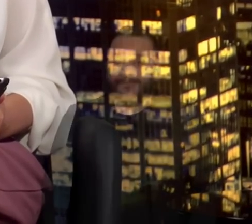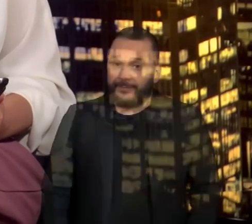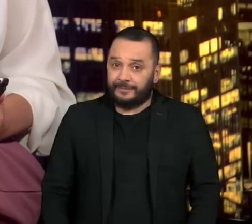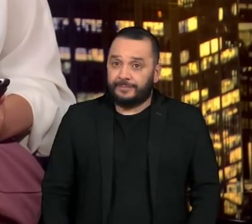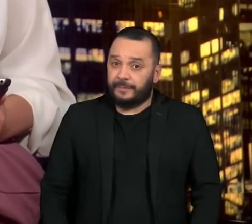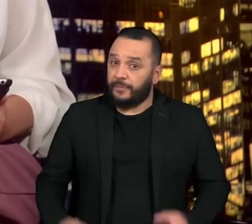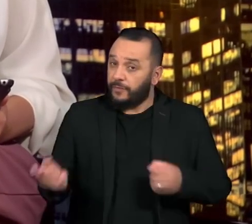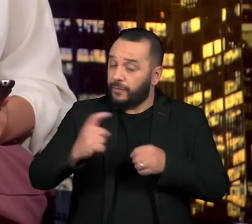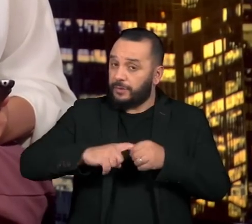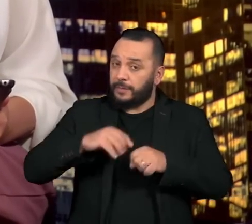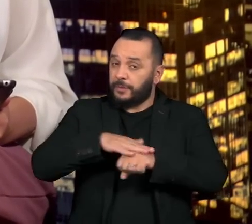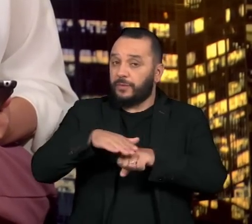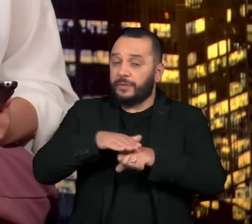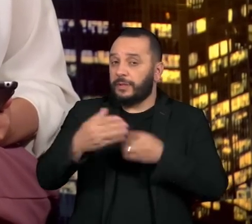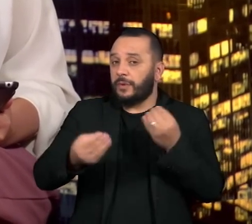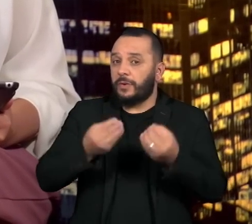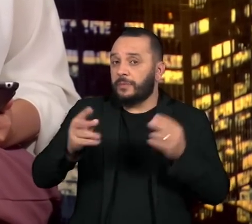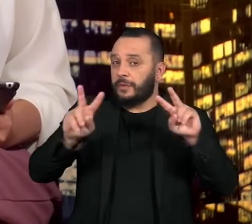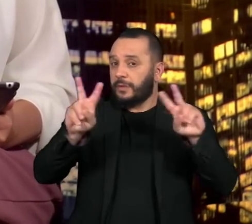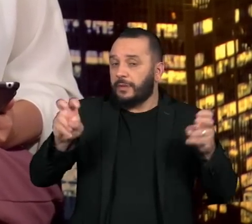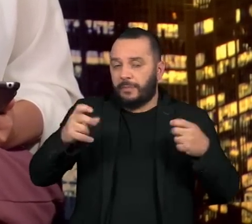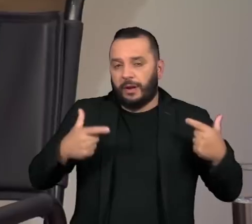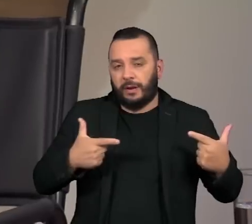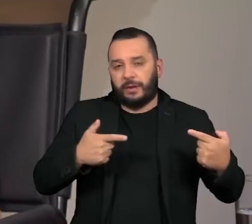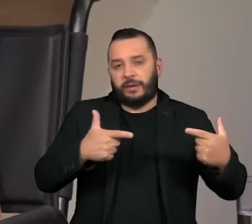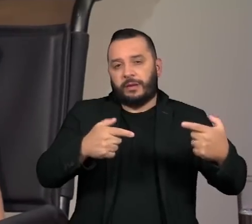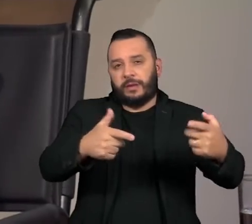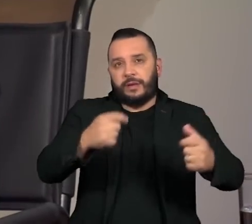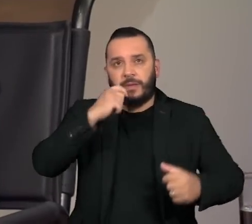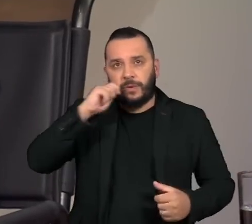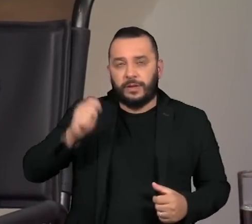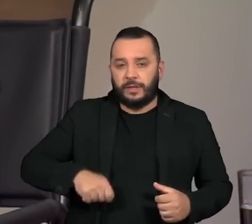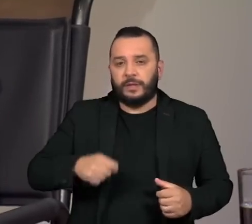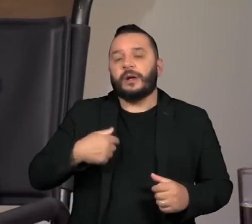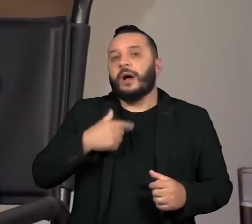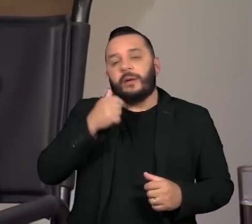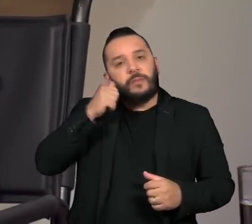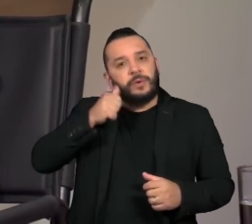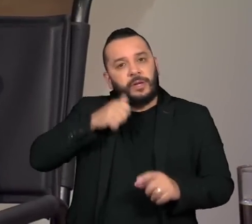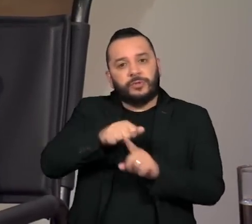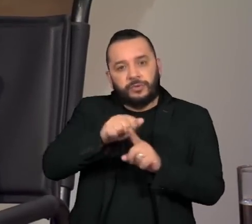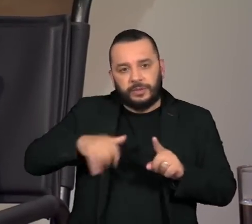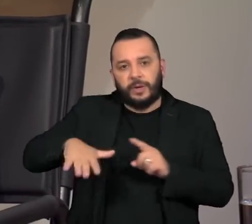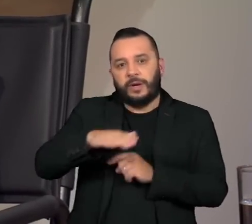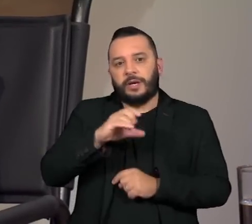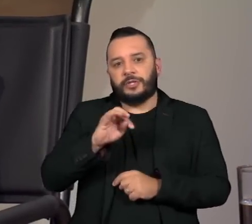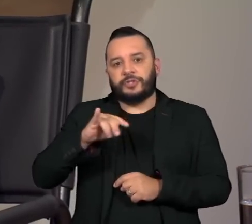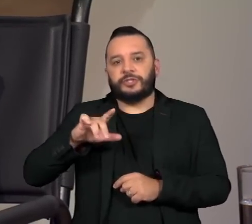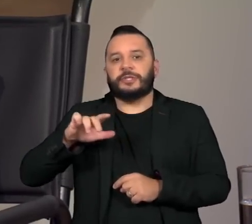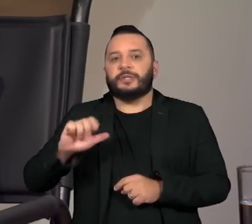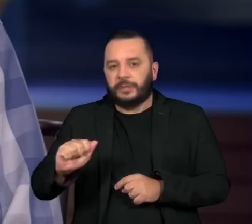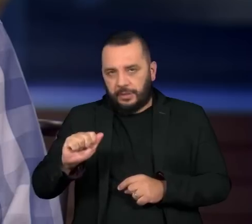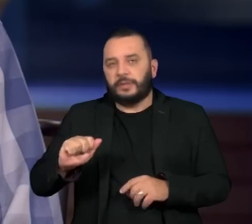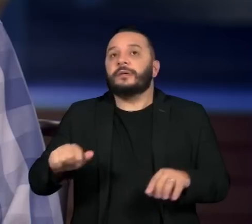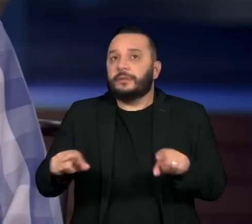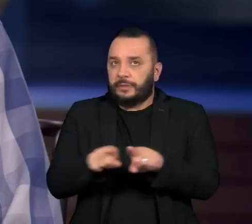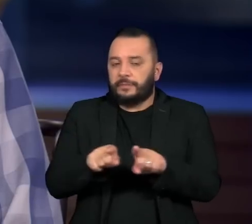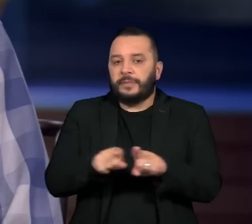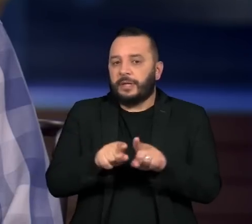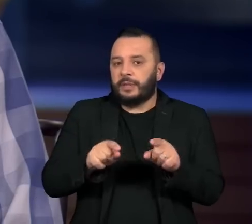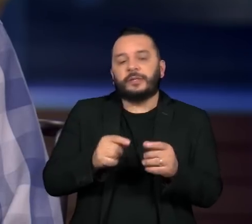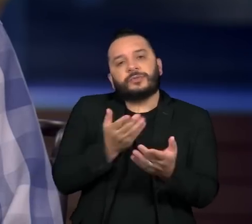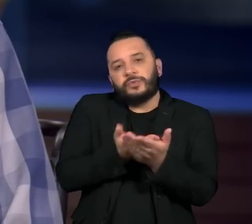Voltamos a conversar sobre a guerra na Ucrânia com a socióloga Cristina Pesequilo, professora da Unifesp, e com o historiador Ângelo